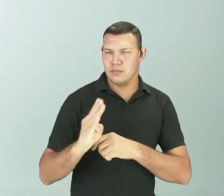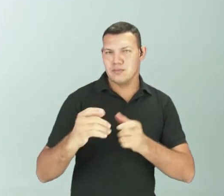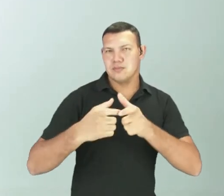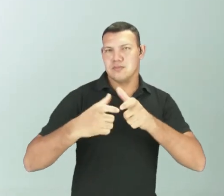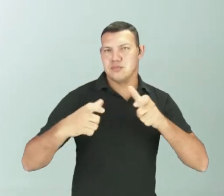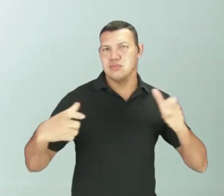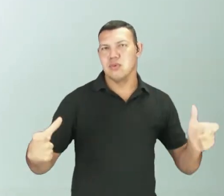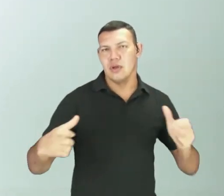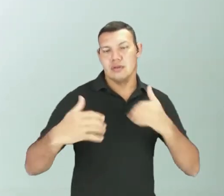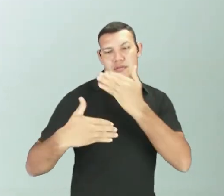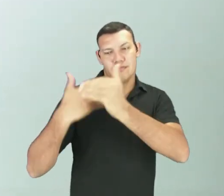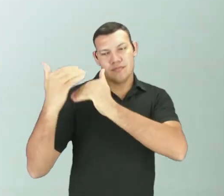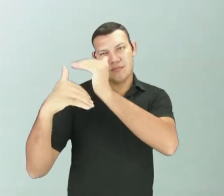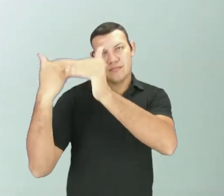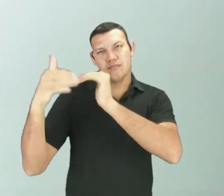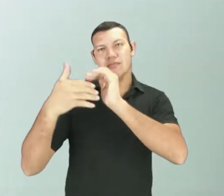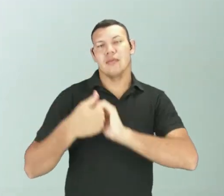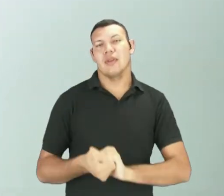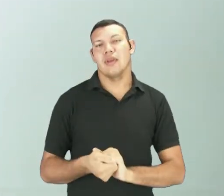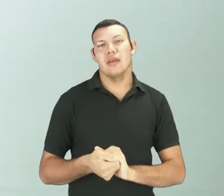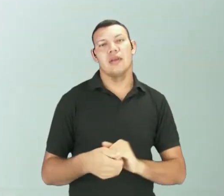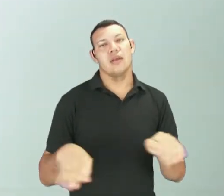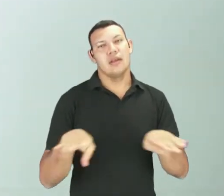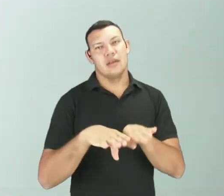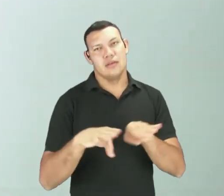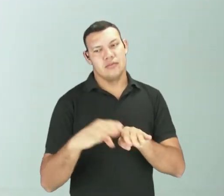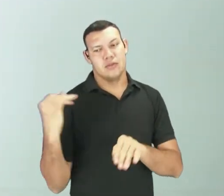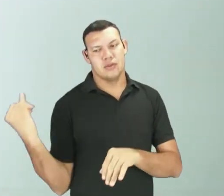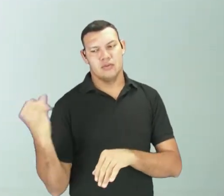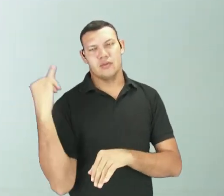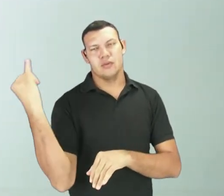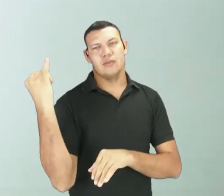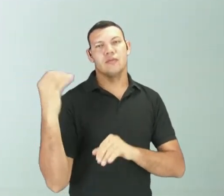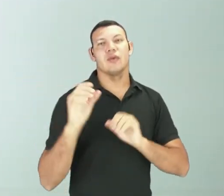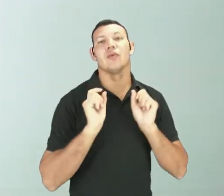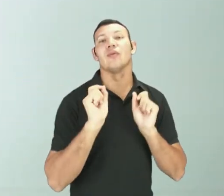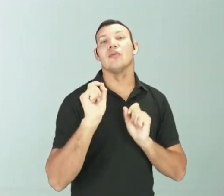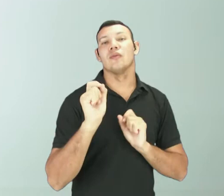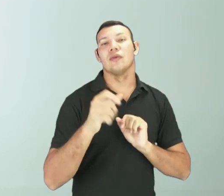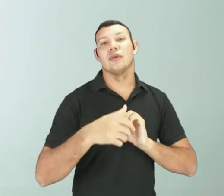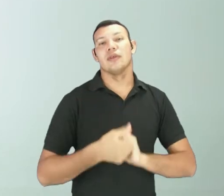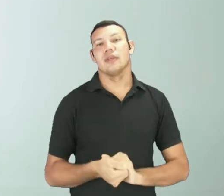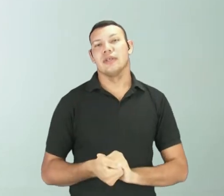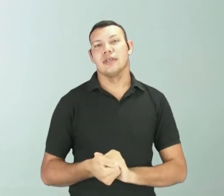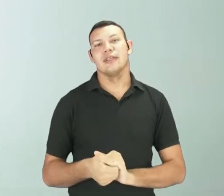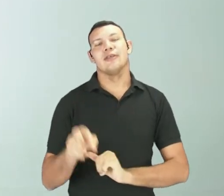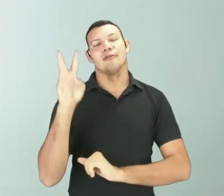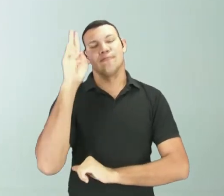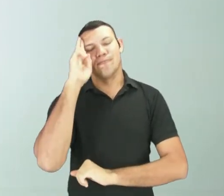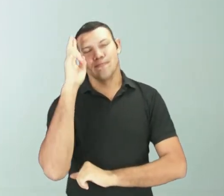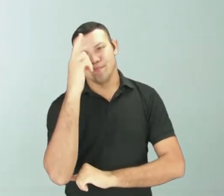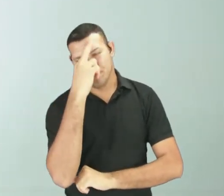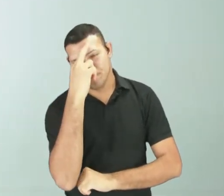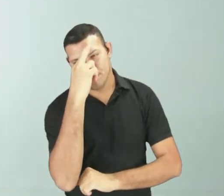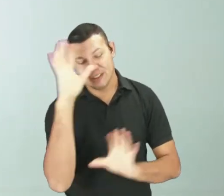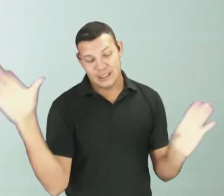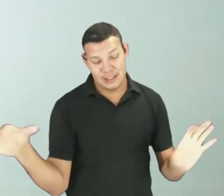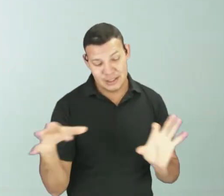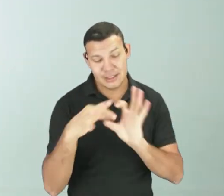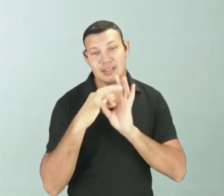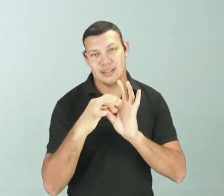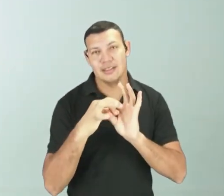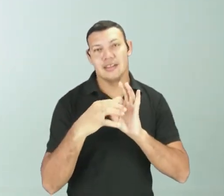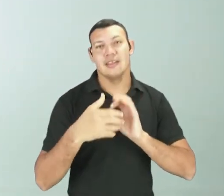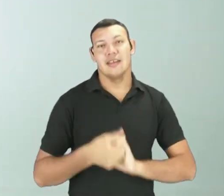outro fator importante também nesse processo de industrialização, para a gente perceber que tudo na história tem um elo, foi a